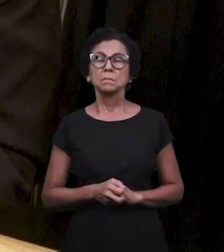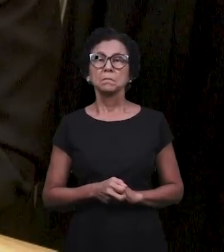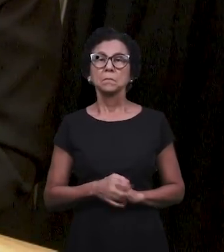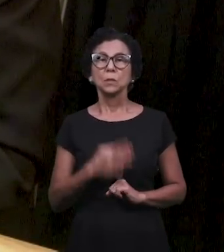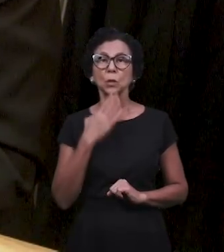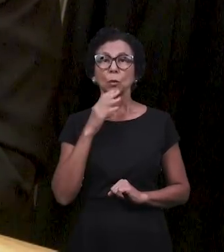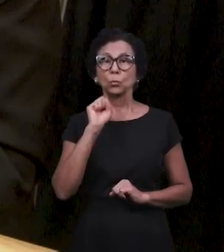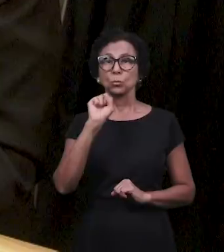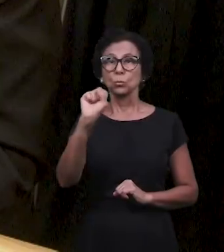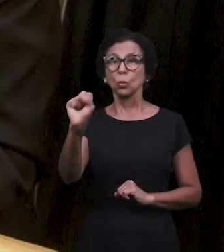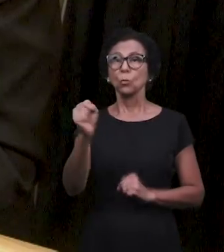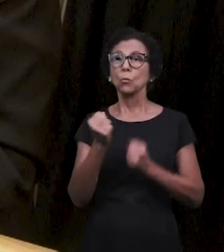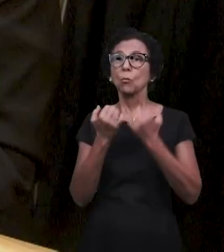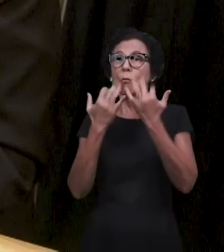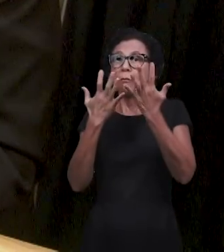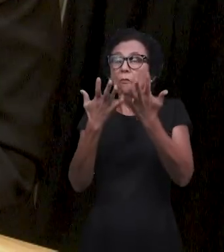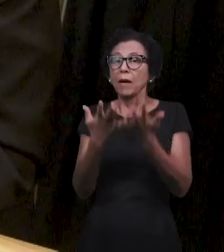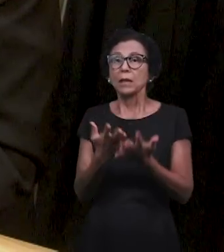esse Deus de Israel.